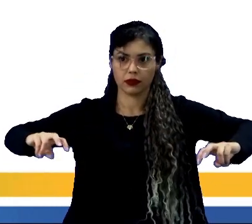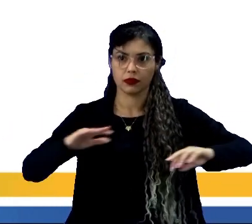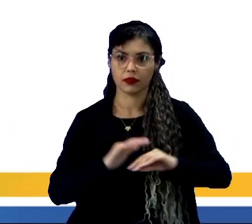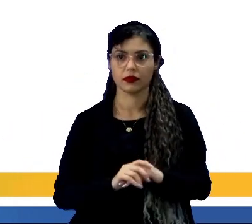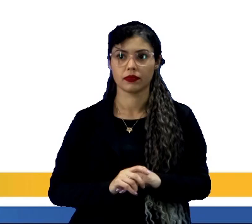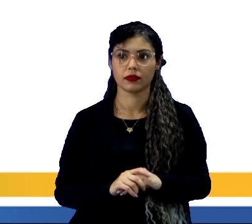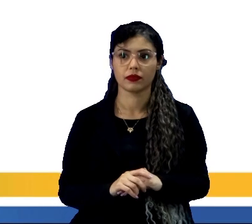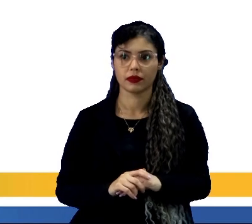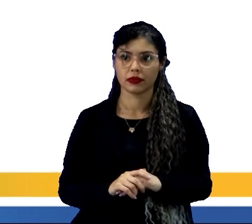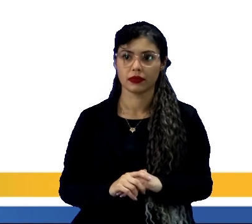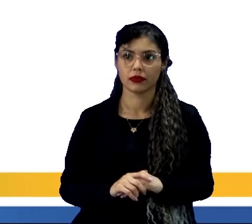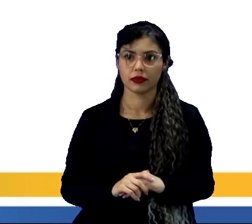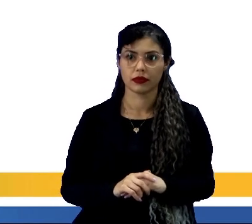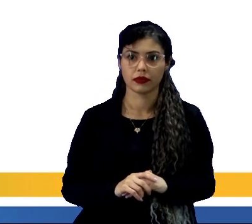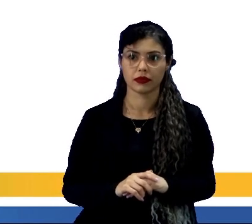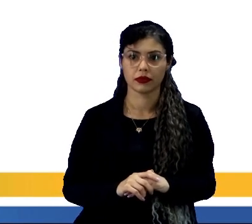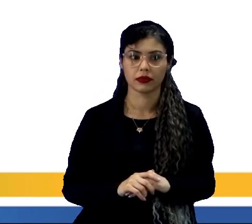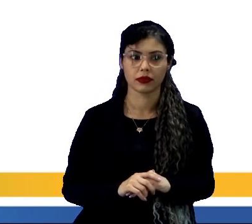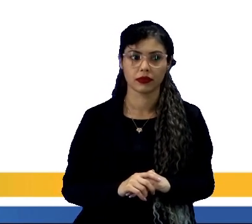diferentes níveis.